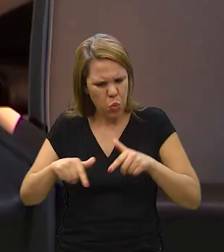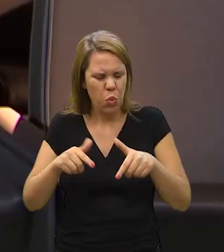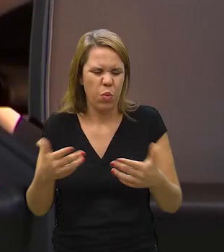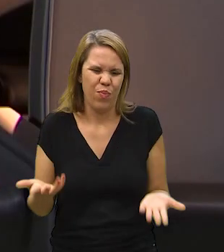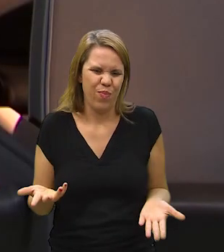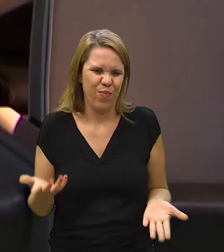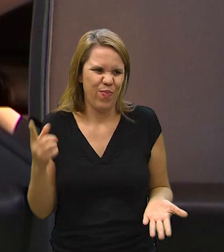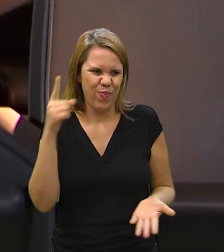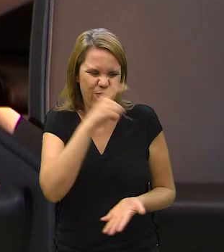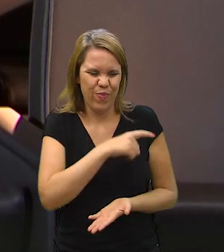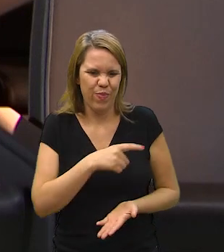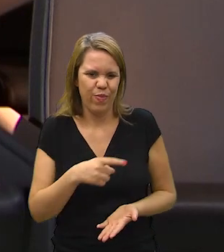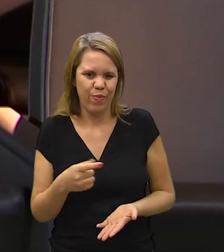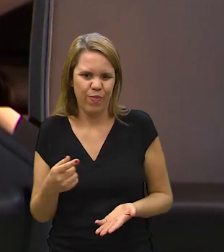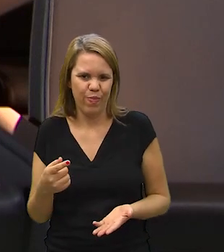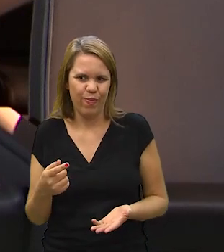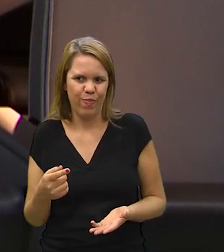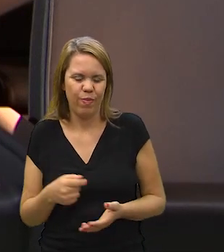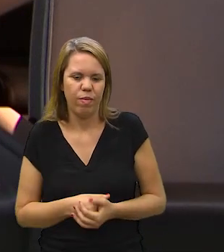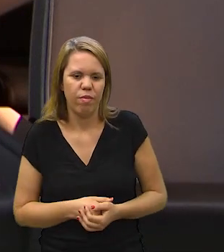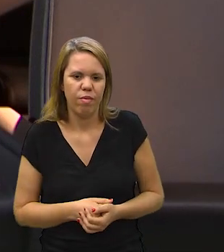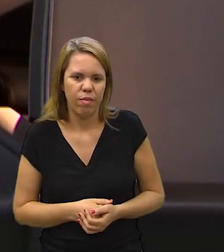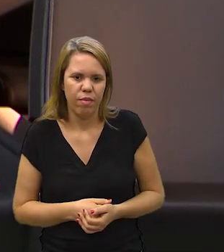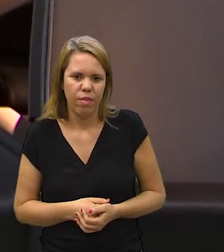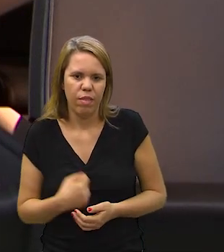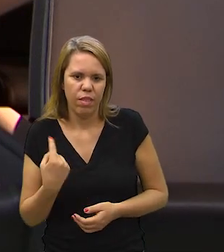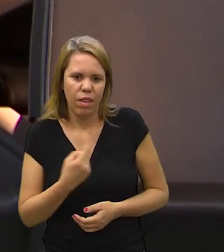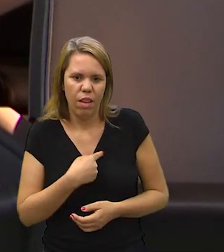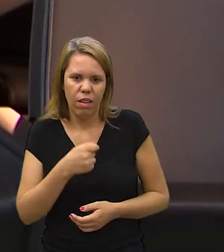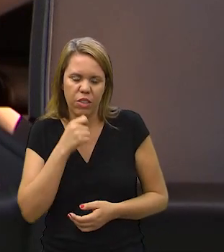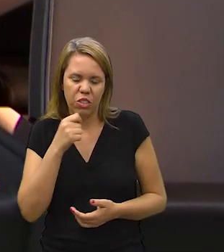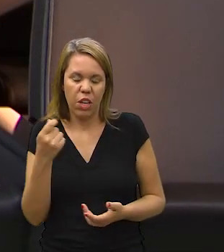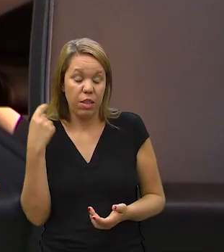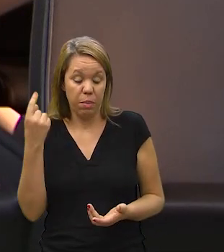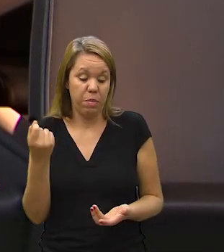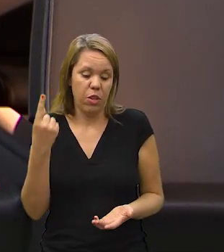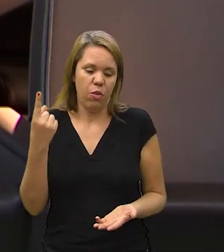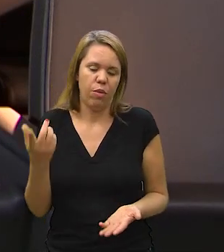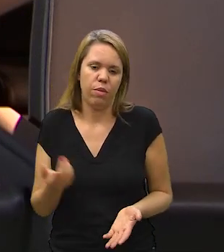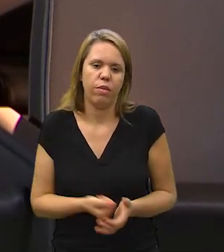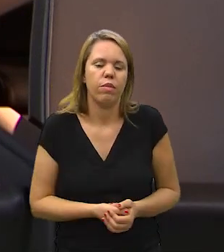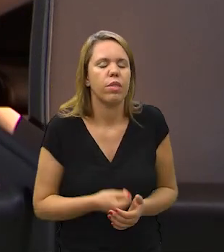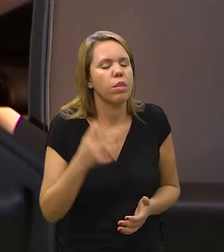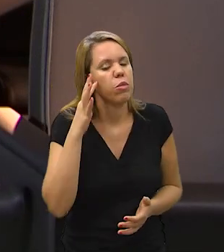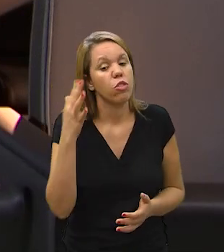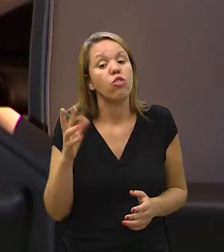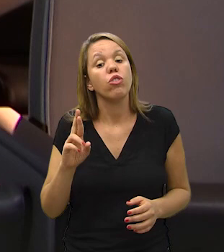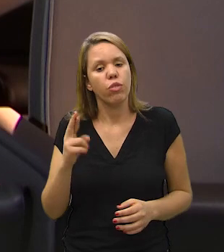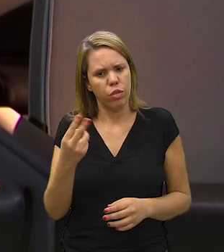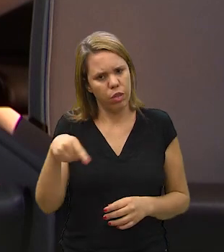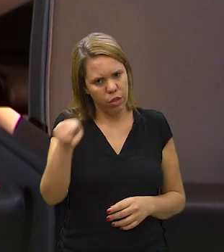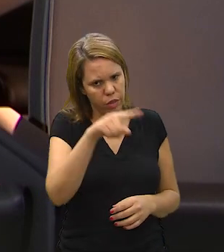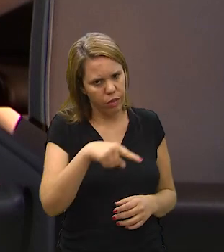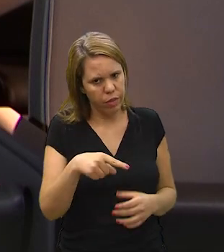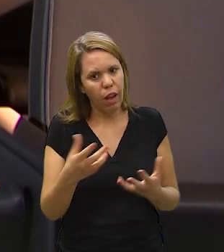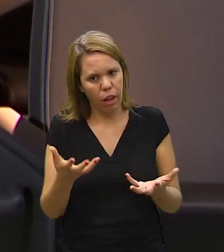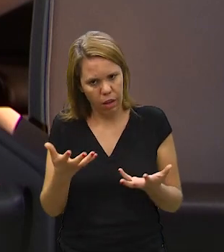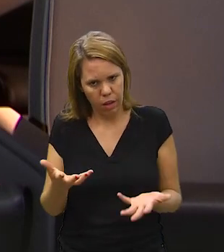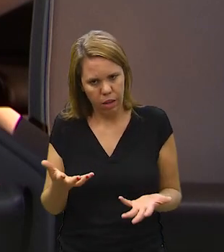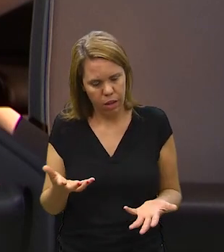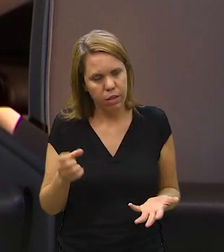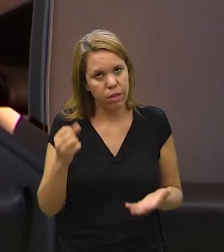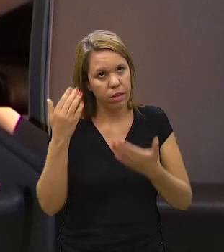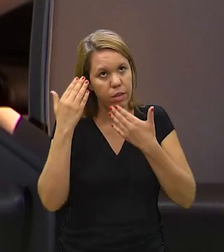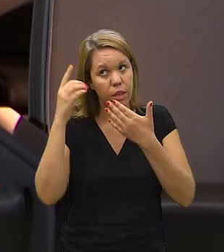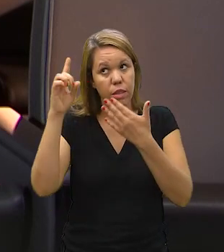isso... Ia pirar. Se a gente já pirou, né? Imagina um. Mas chegou no resultado que vocês